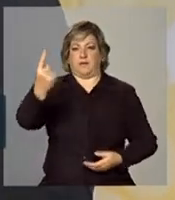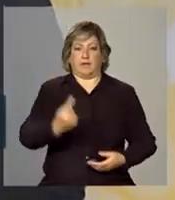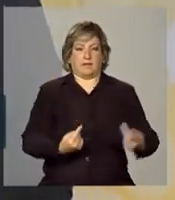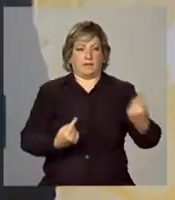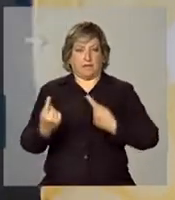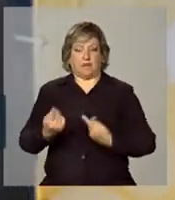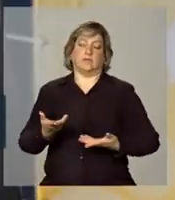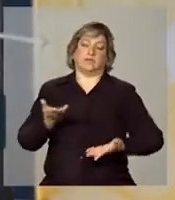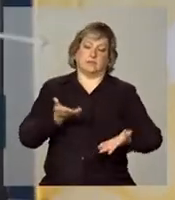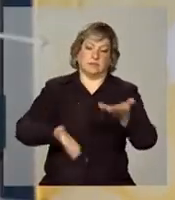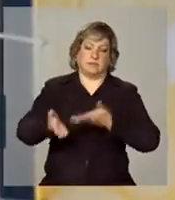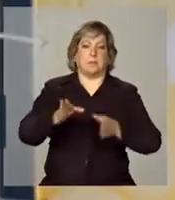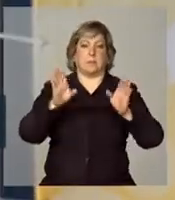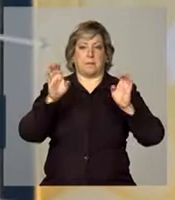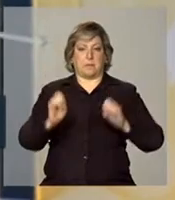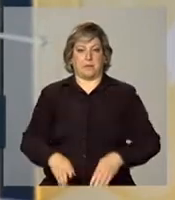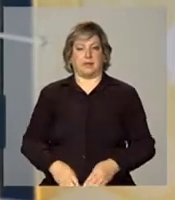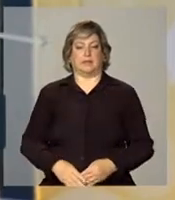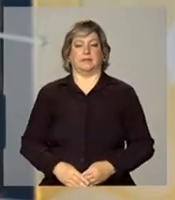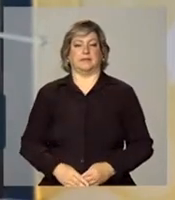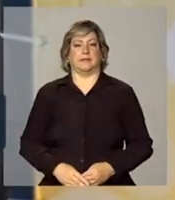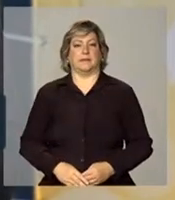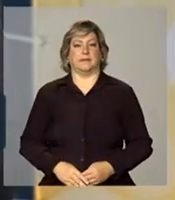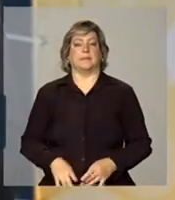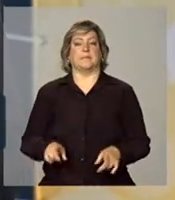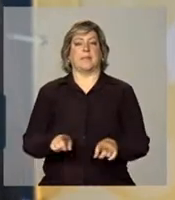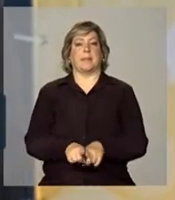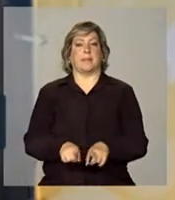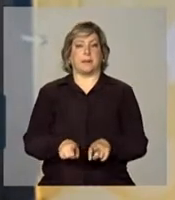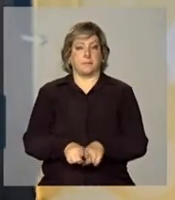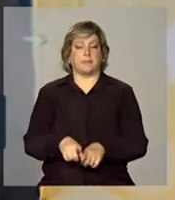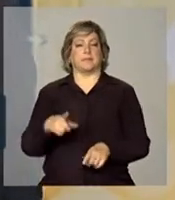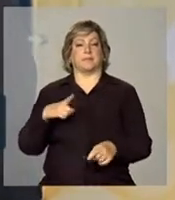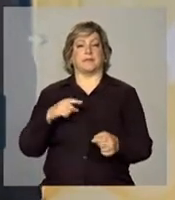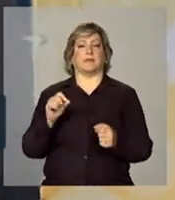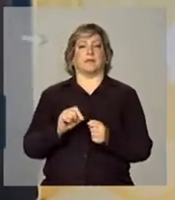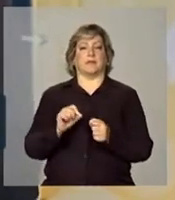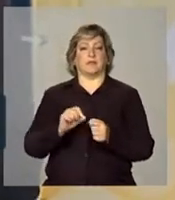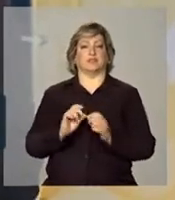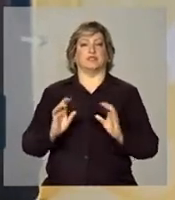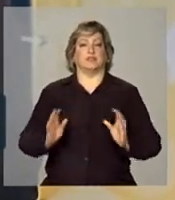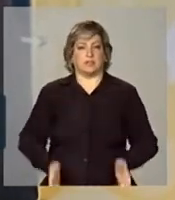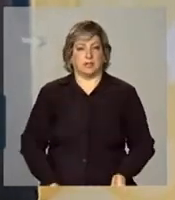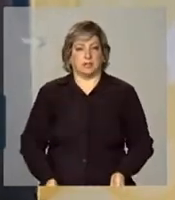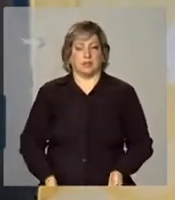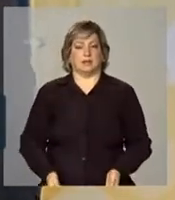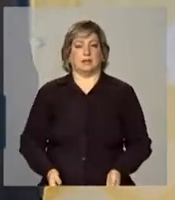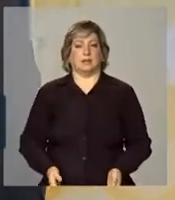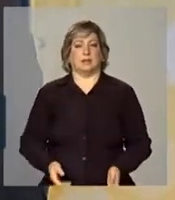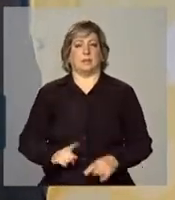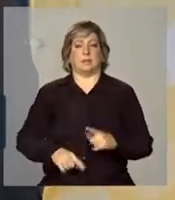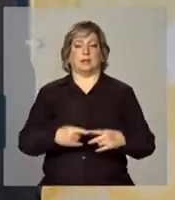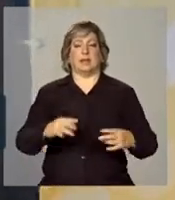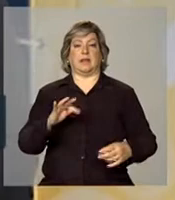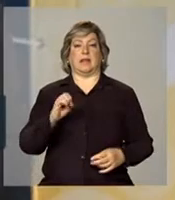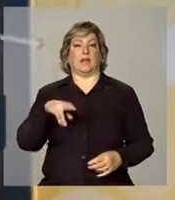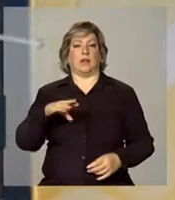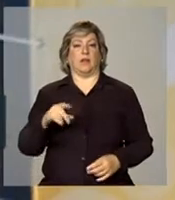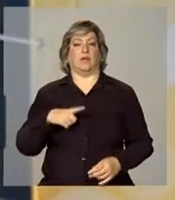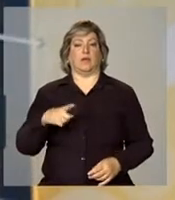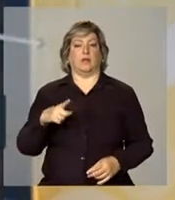cidadão que requer esse serviço. Tá? Também estamos elaborando, já está elaborado, material técnico de